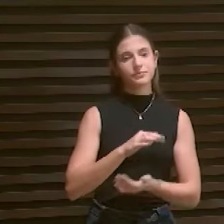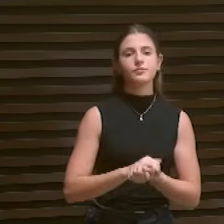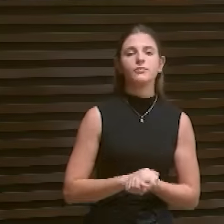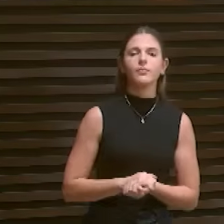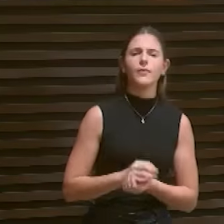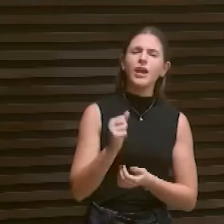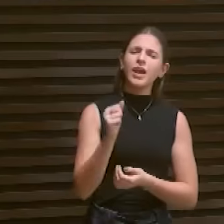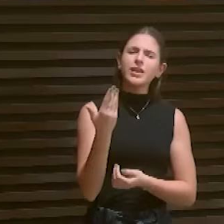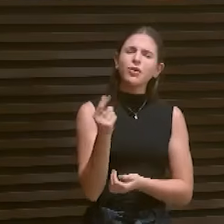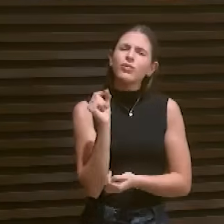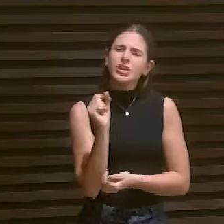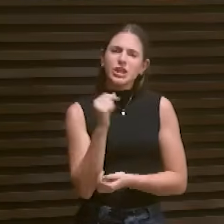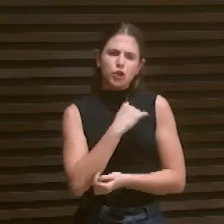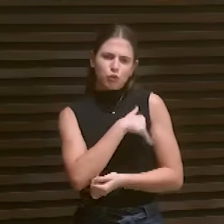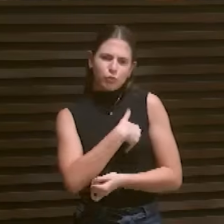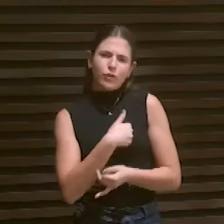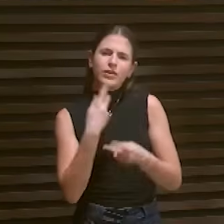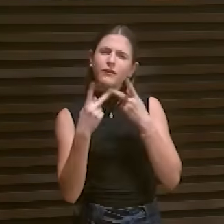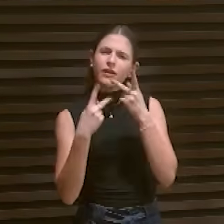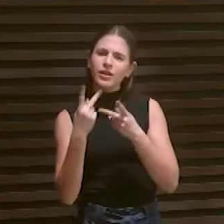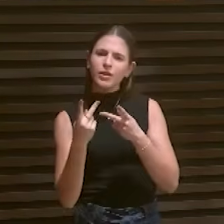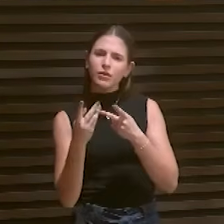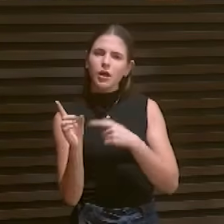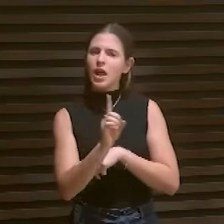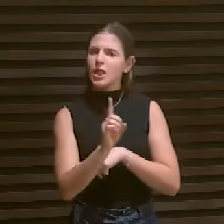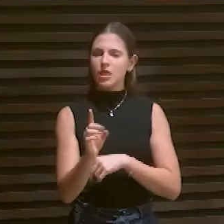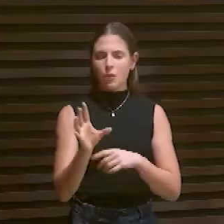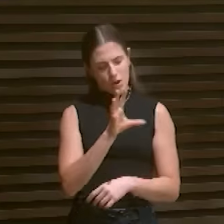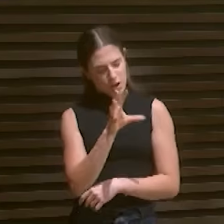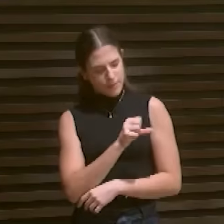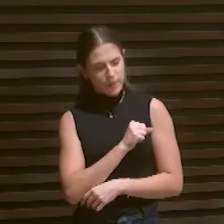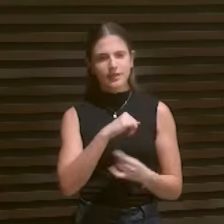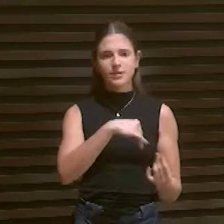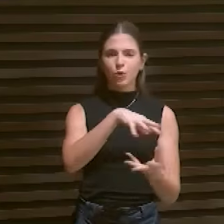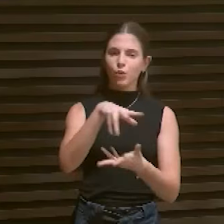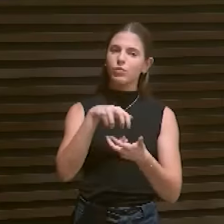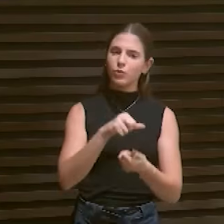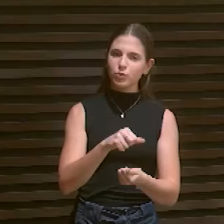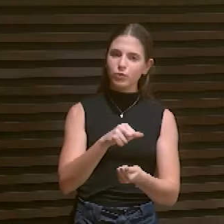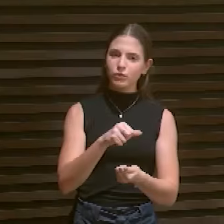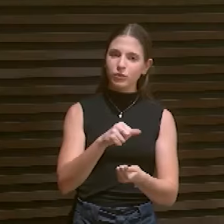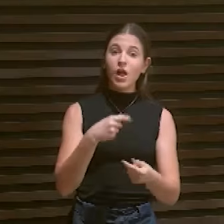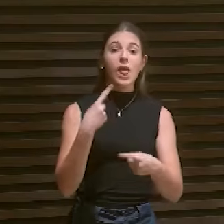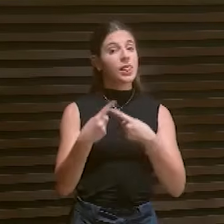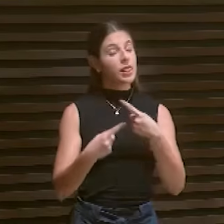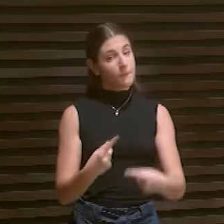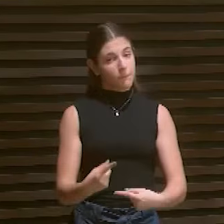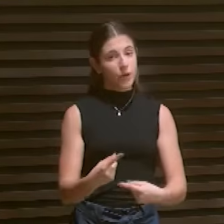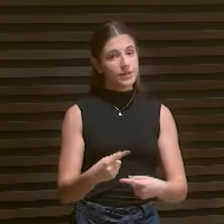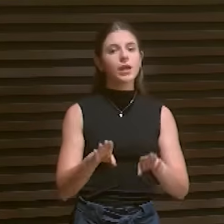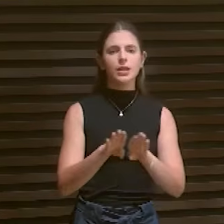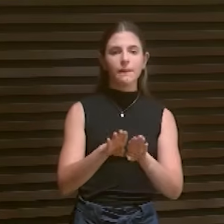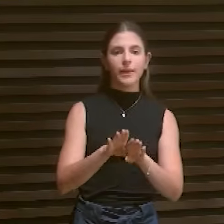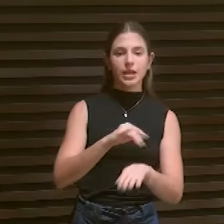que João está querendo dizer aqui? Não ameis o mundo. Depois também, o próprio Evangelho de João,